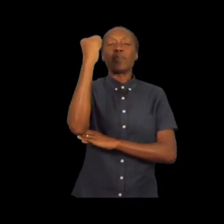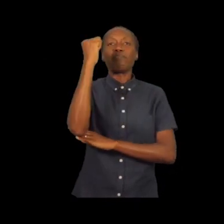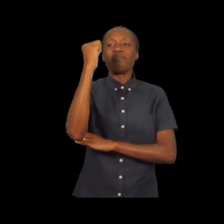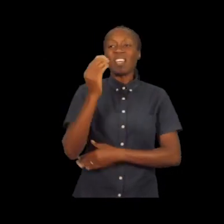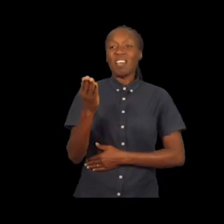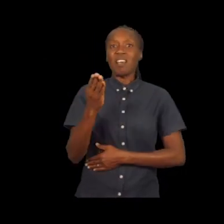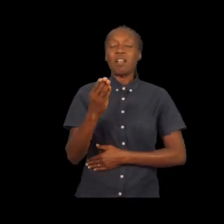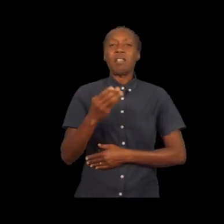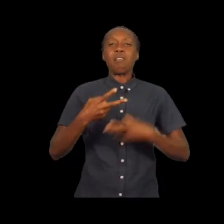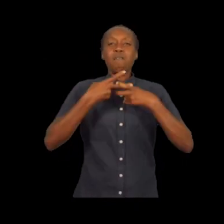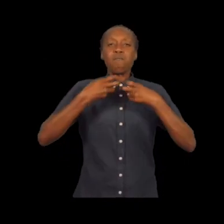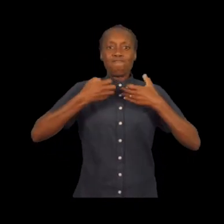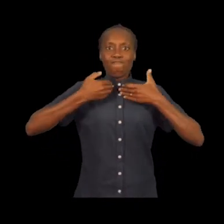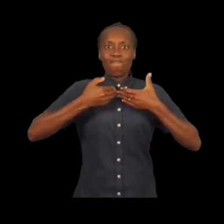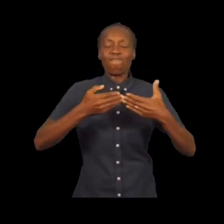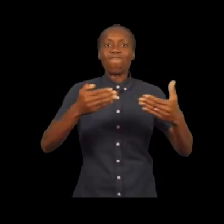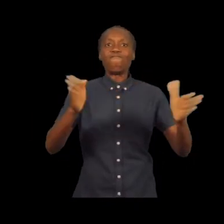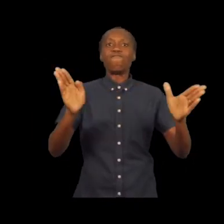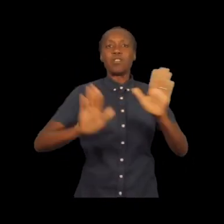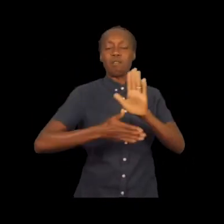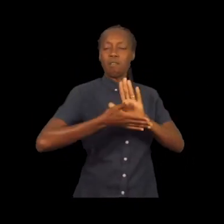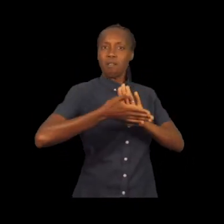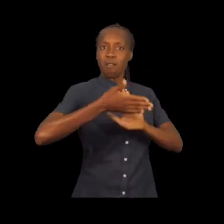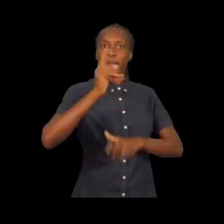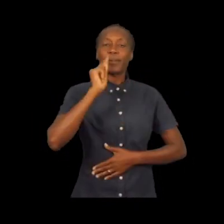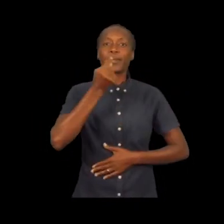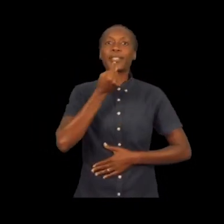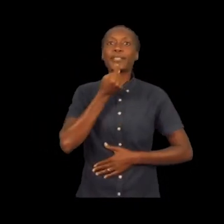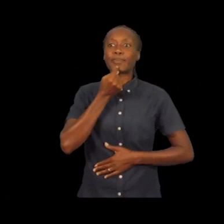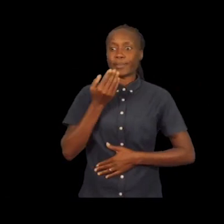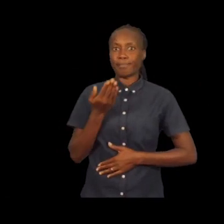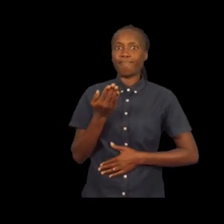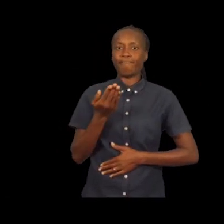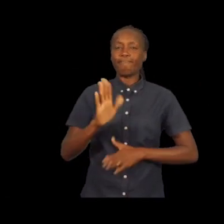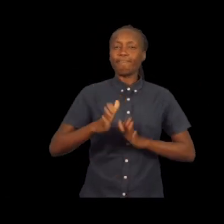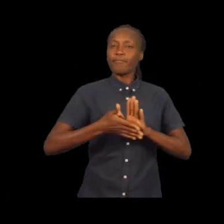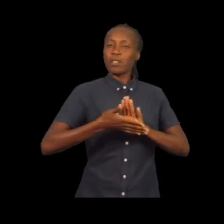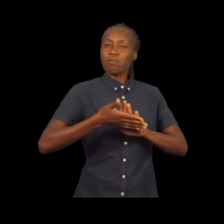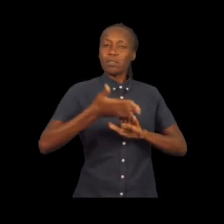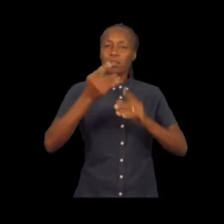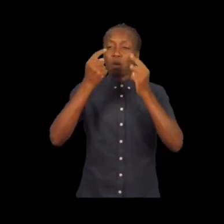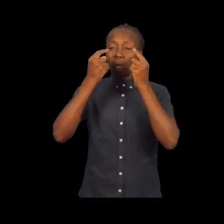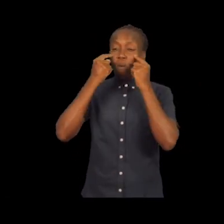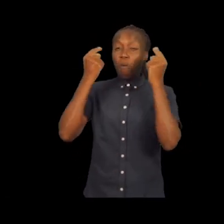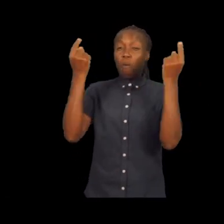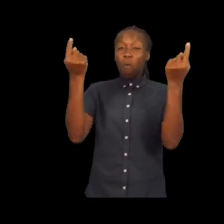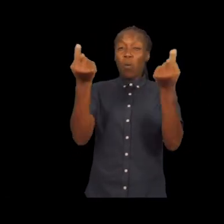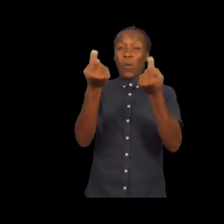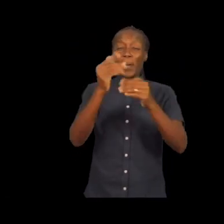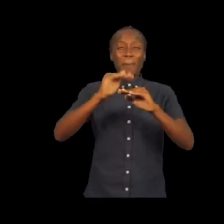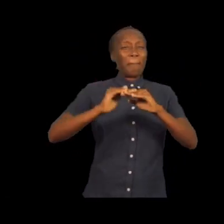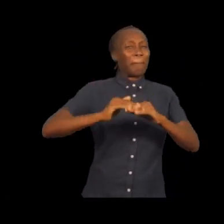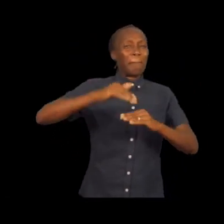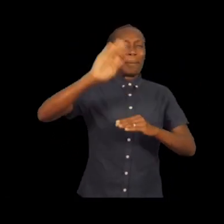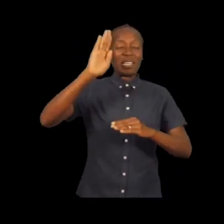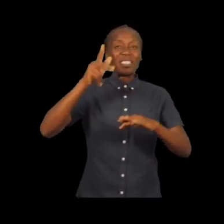resposta aqui começamos a olhar para uma das maiores soluções aplicadas ao problema da violência